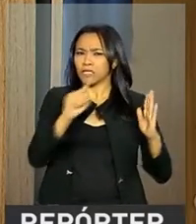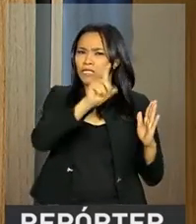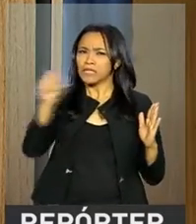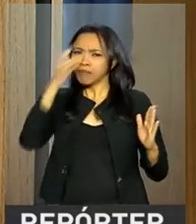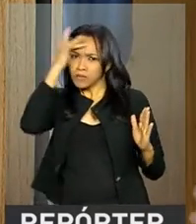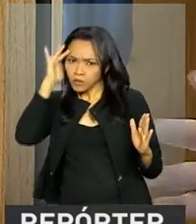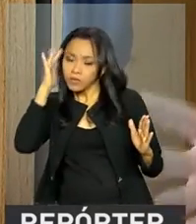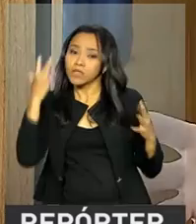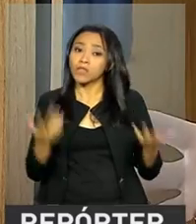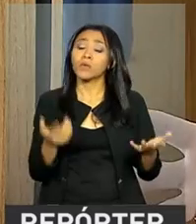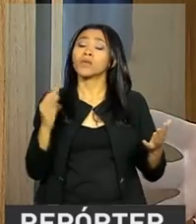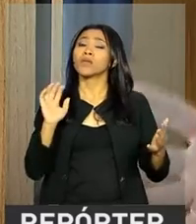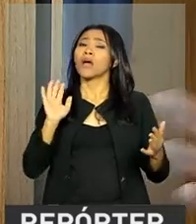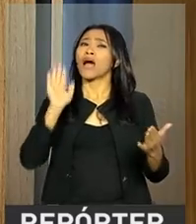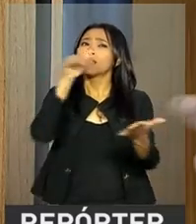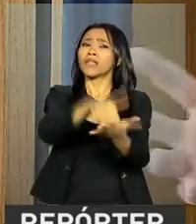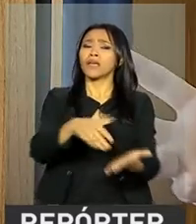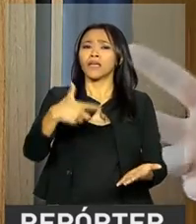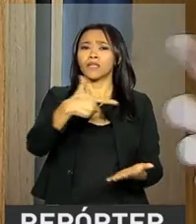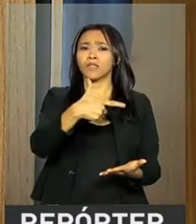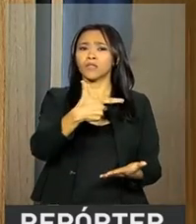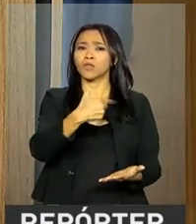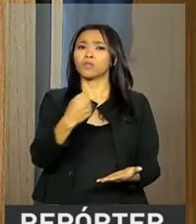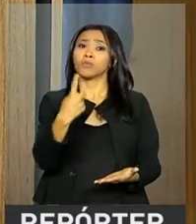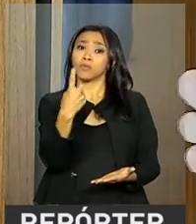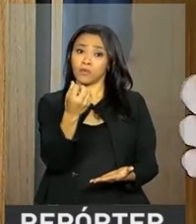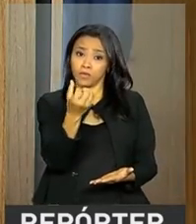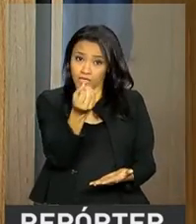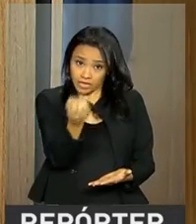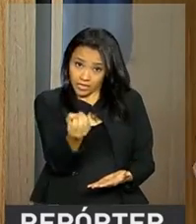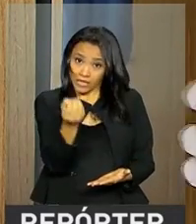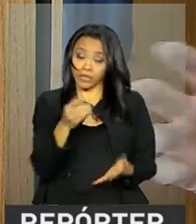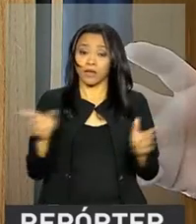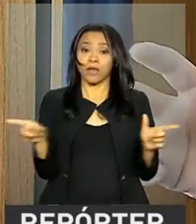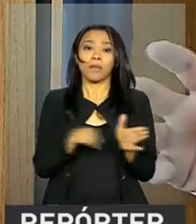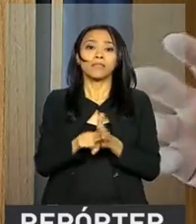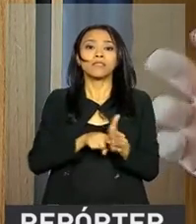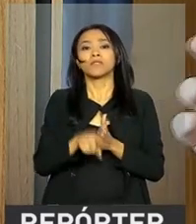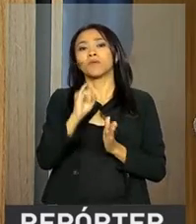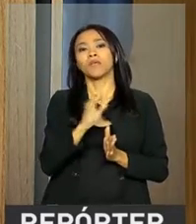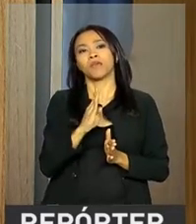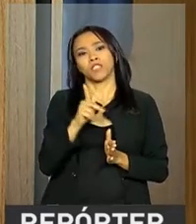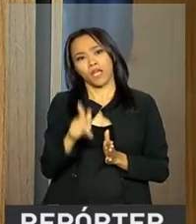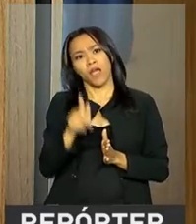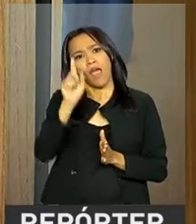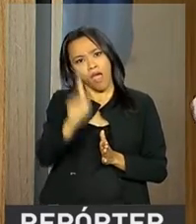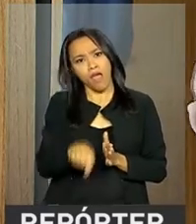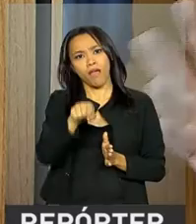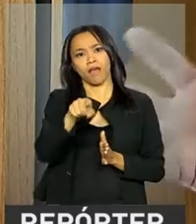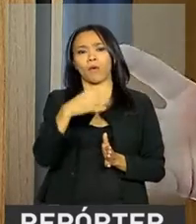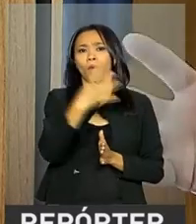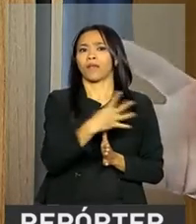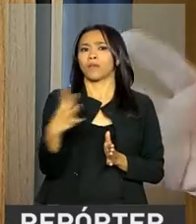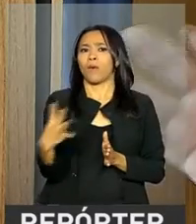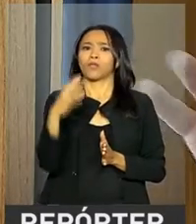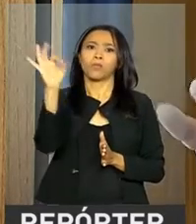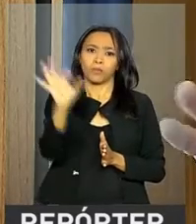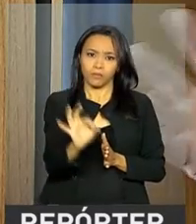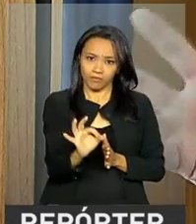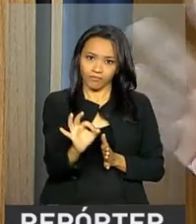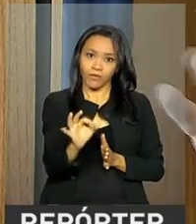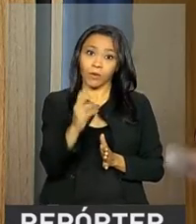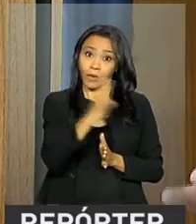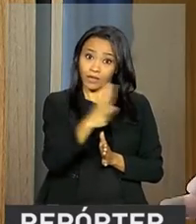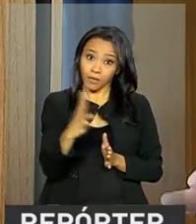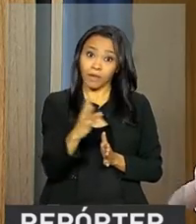muito rápido. E quando chegar em 2060, o IBGE, por exemplo, ele projeta que esses 11, 12 idosos vão virar 44 idosos